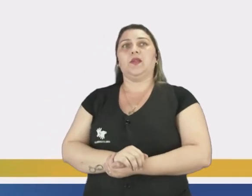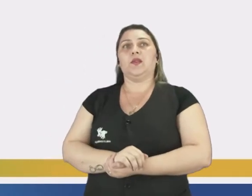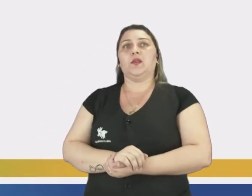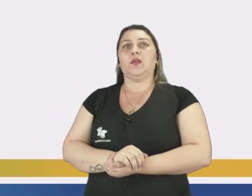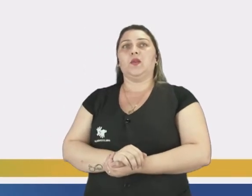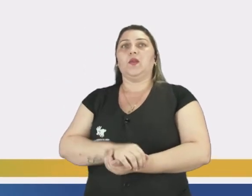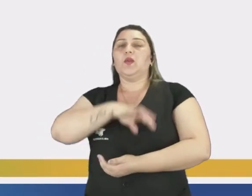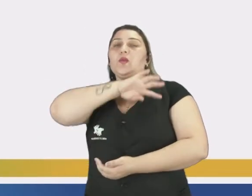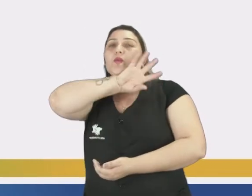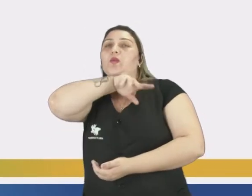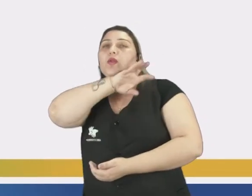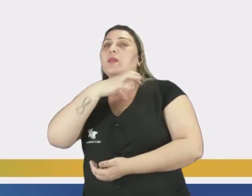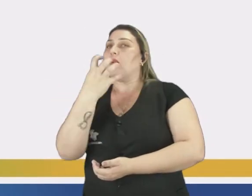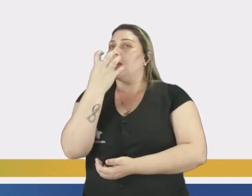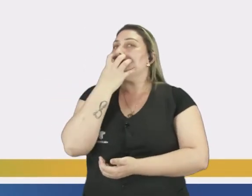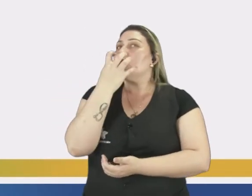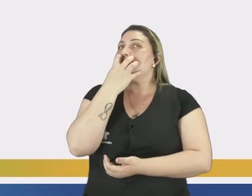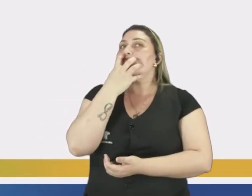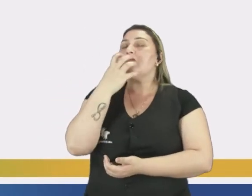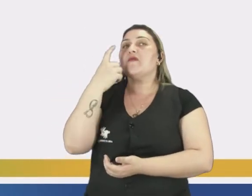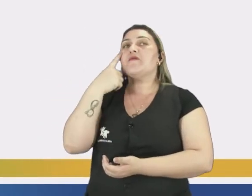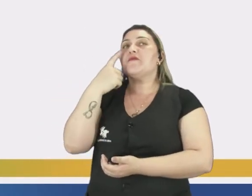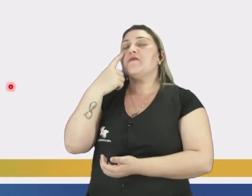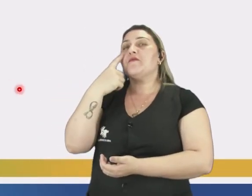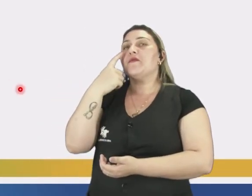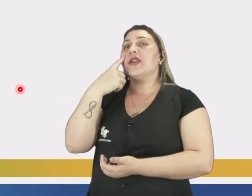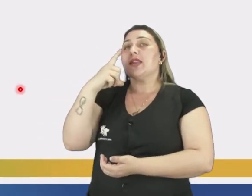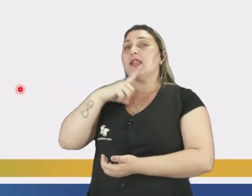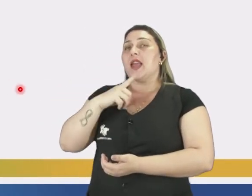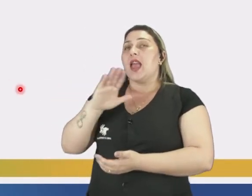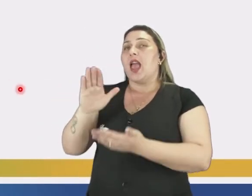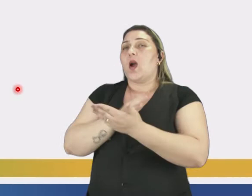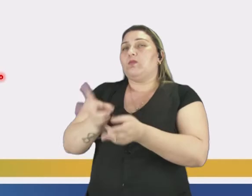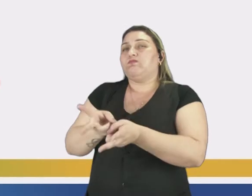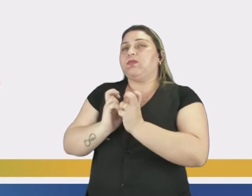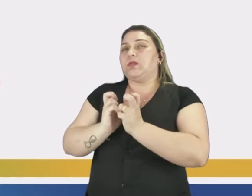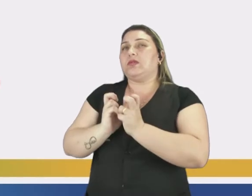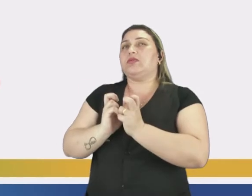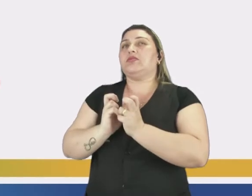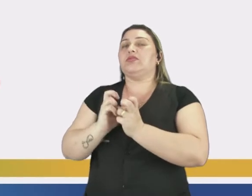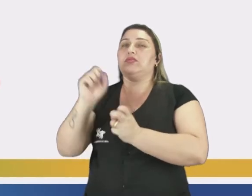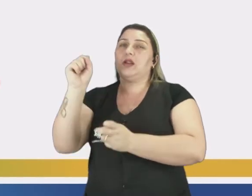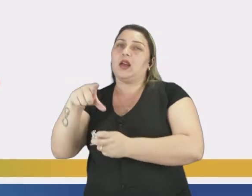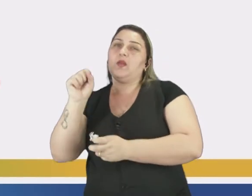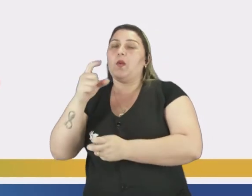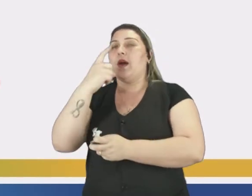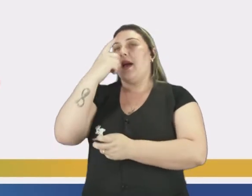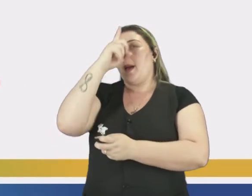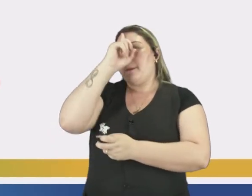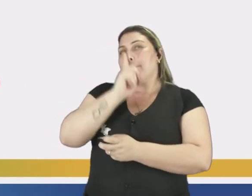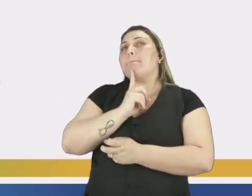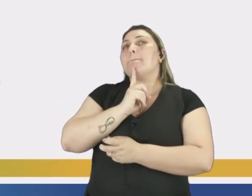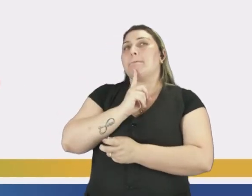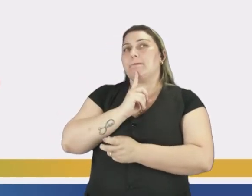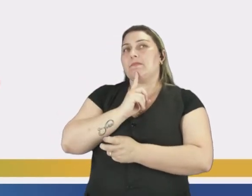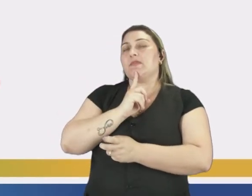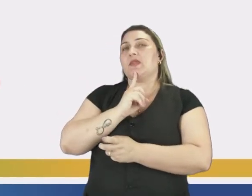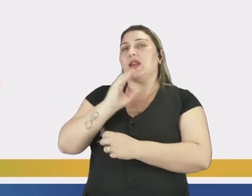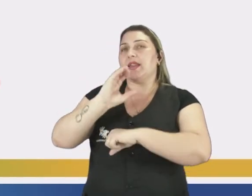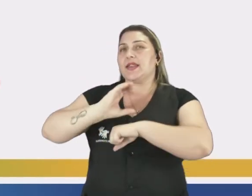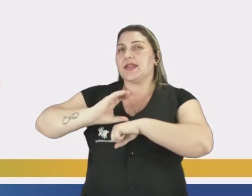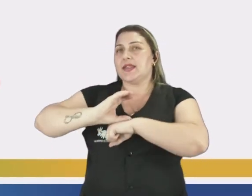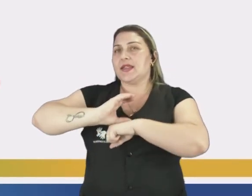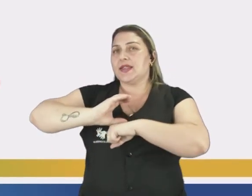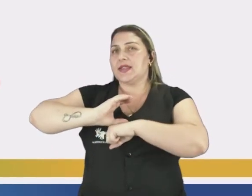A visão, por exemplo, aqui do cachorro, observe que tem algumas percepções, um pouco de azul, um pouco de amarelo, com as nuances de cinza ali,